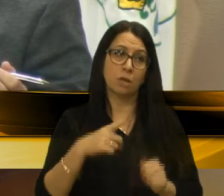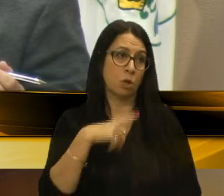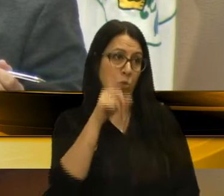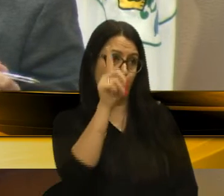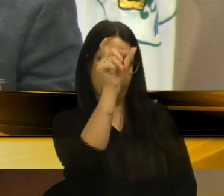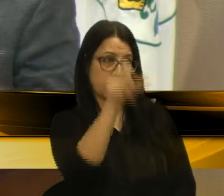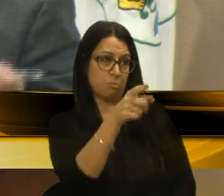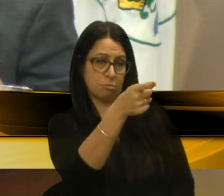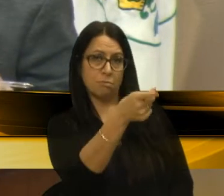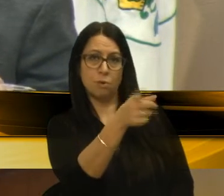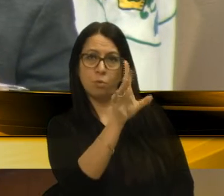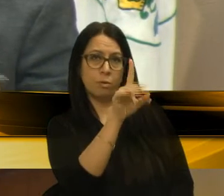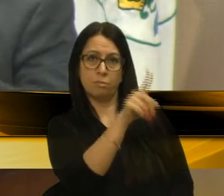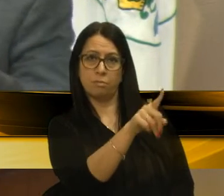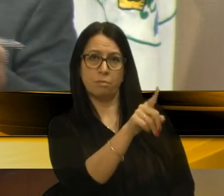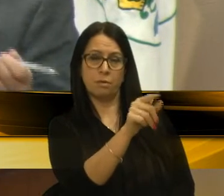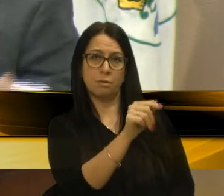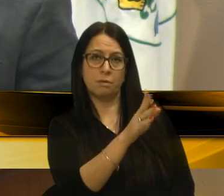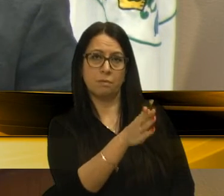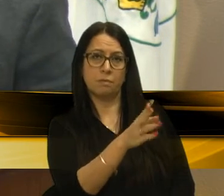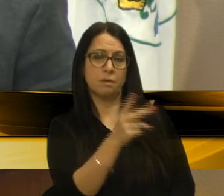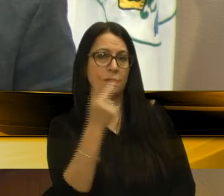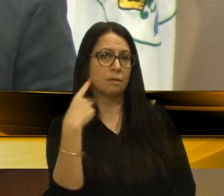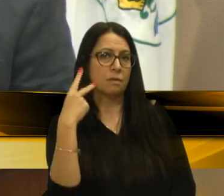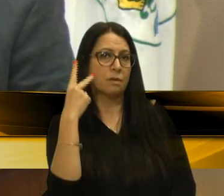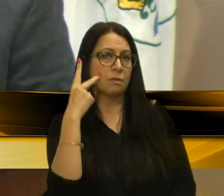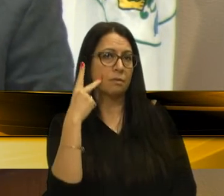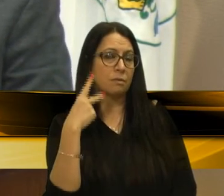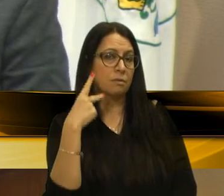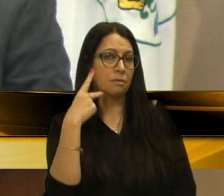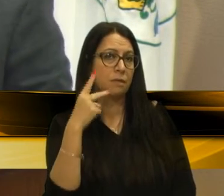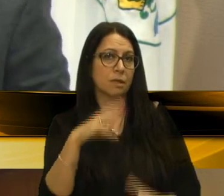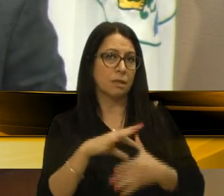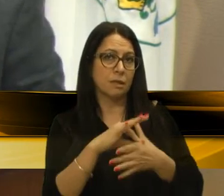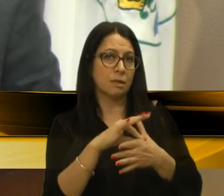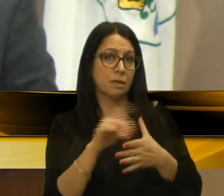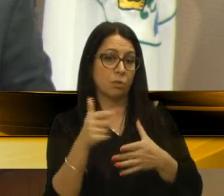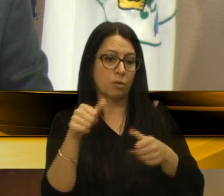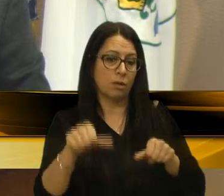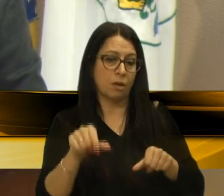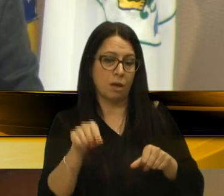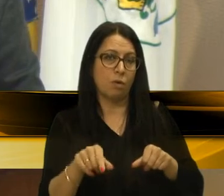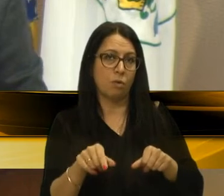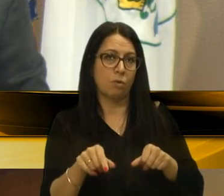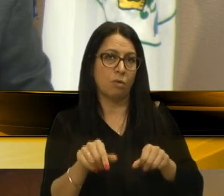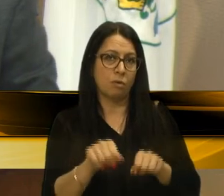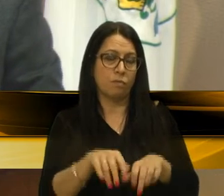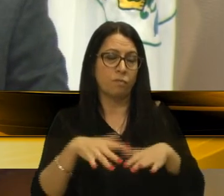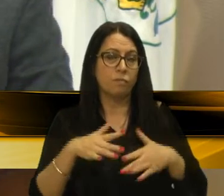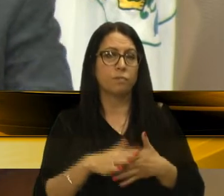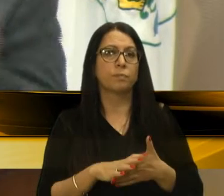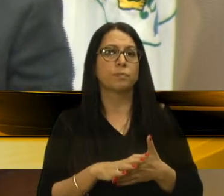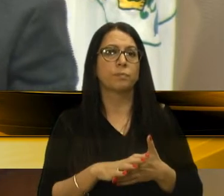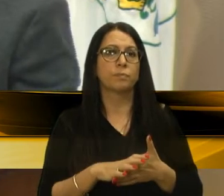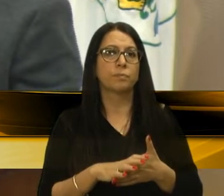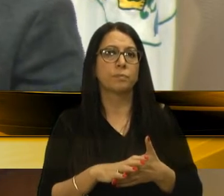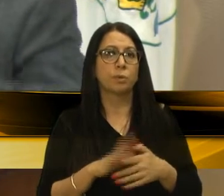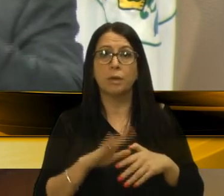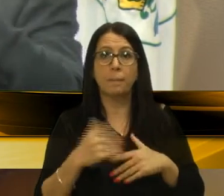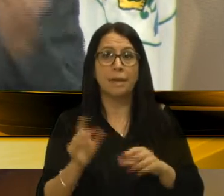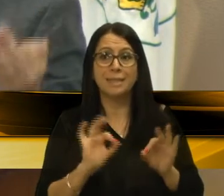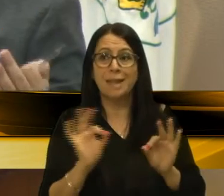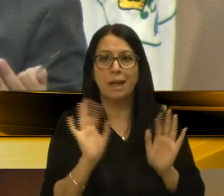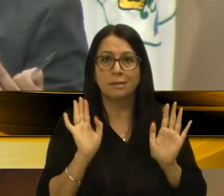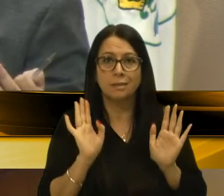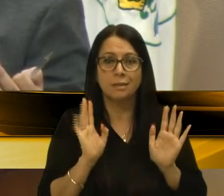só uma ligada ao governo aqui que é o vereador renato nunes líder que não está agora na no plenário que não tem ninguém nem eu